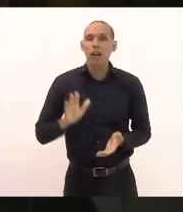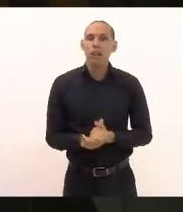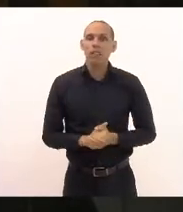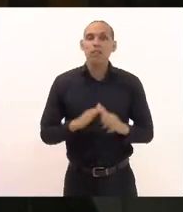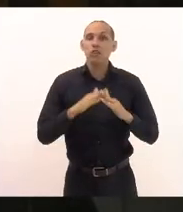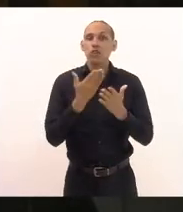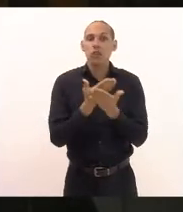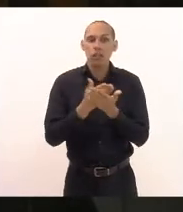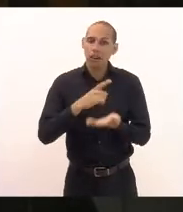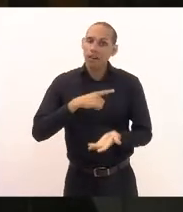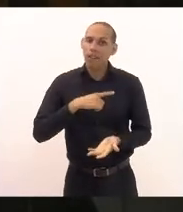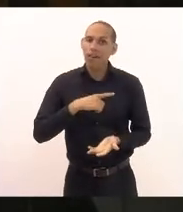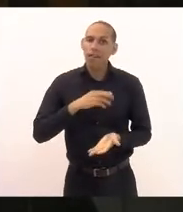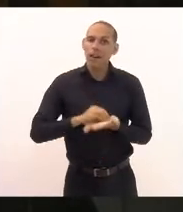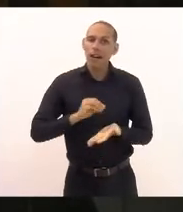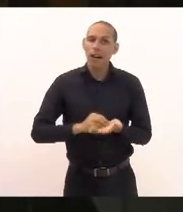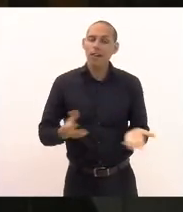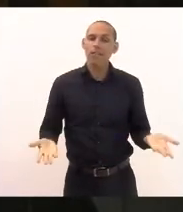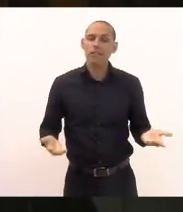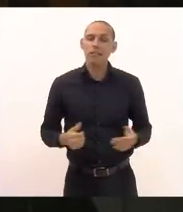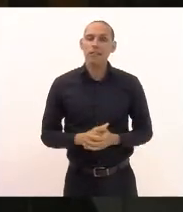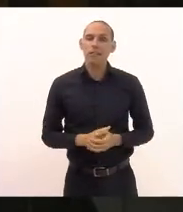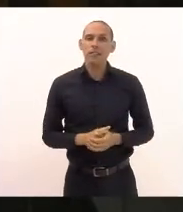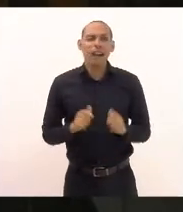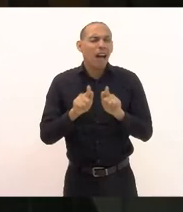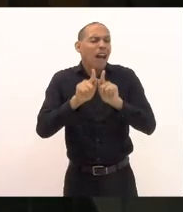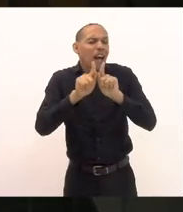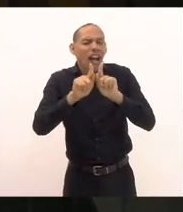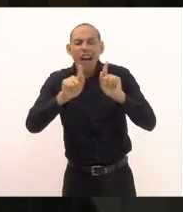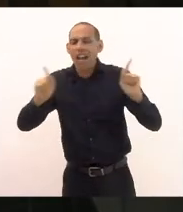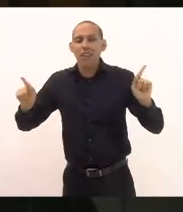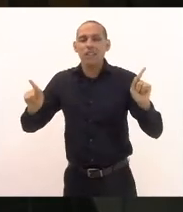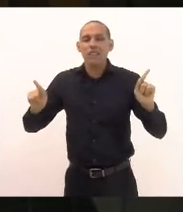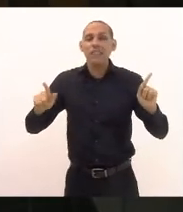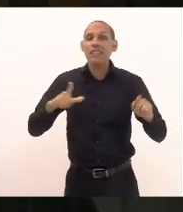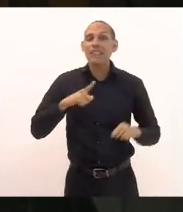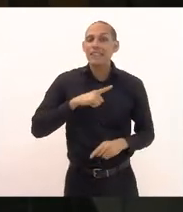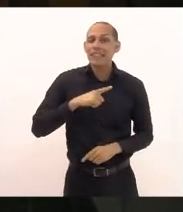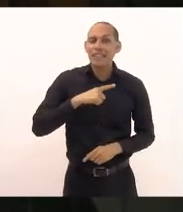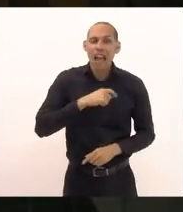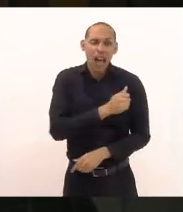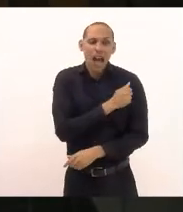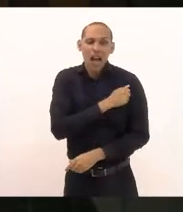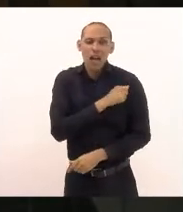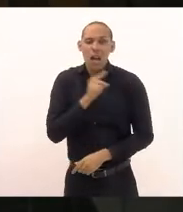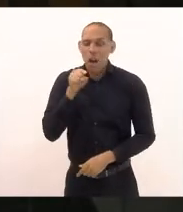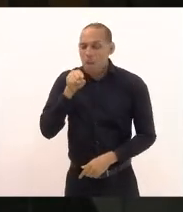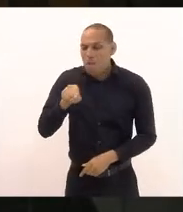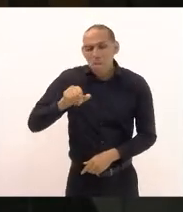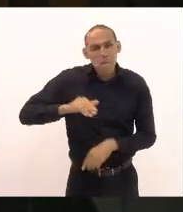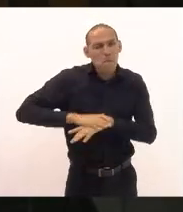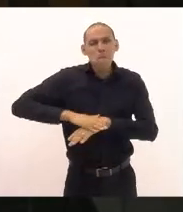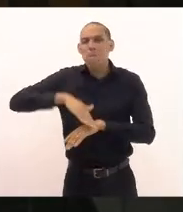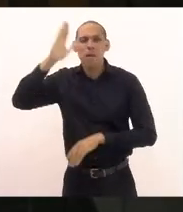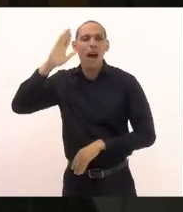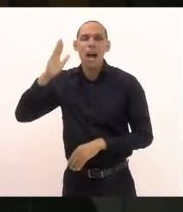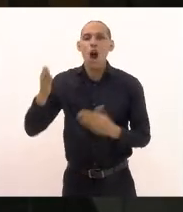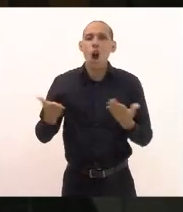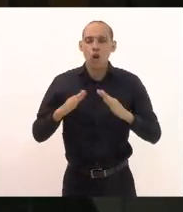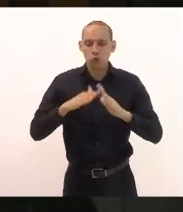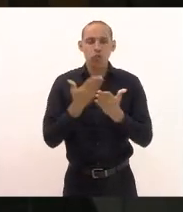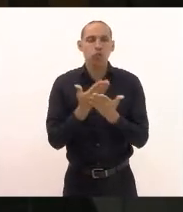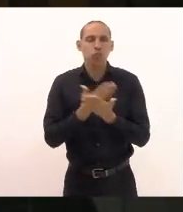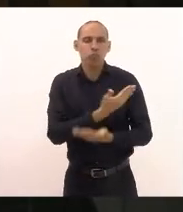é gravíssimo. Nós temos milhares e milhares de alunos do primeiro ano do ensino médio da rede estadual hoje,